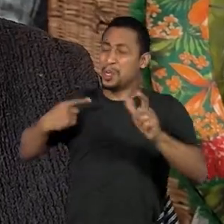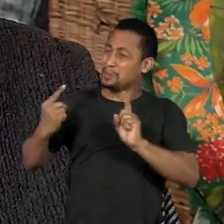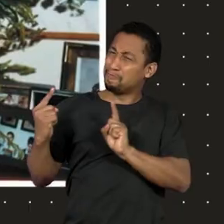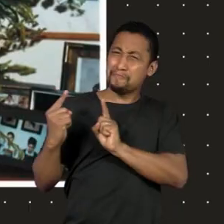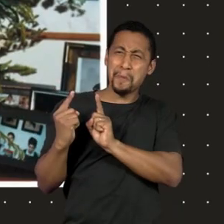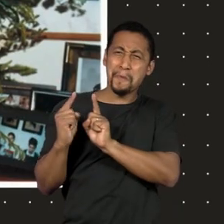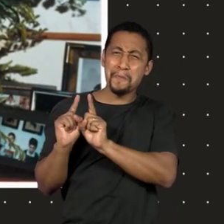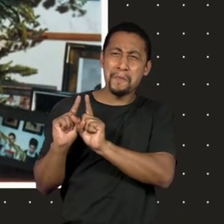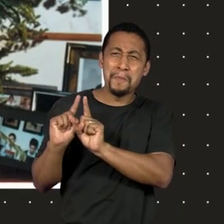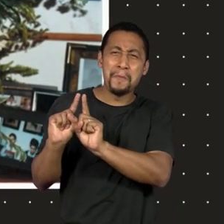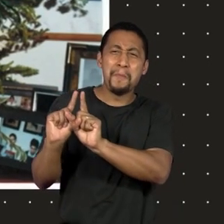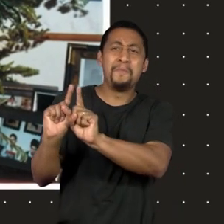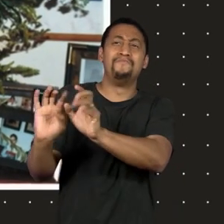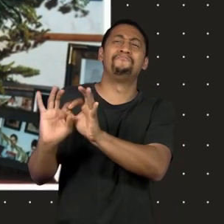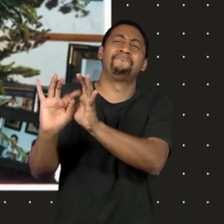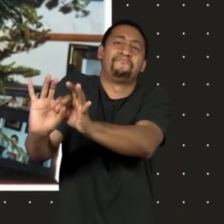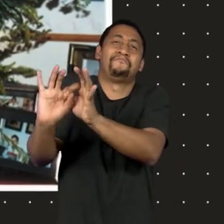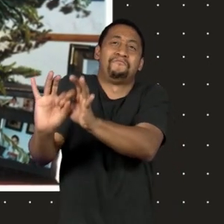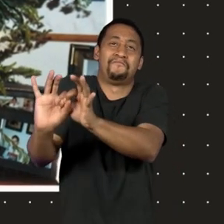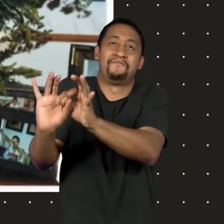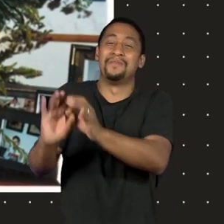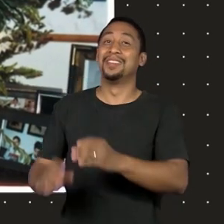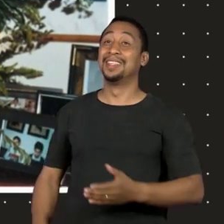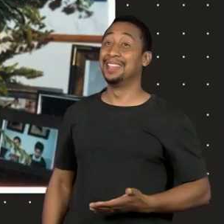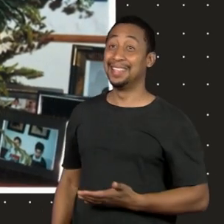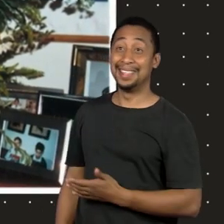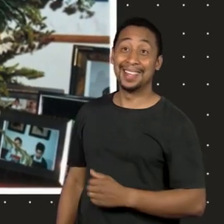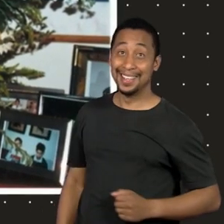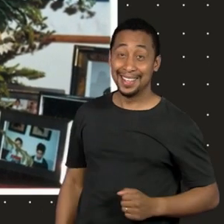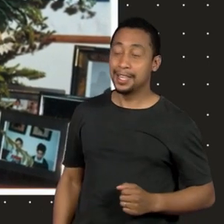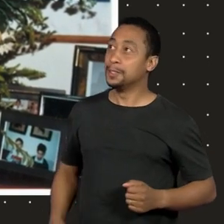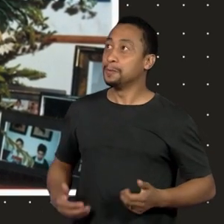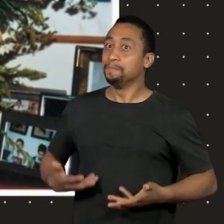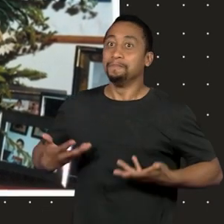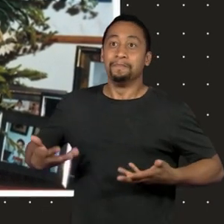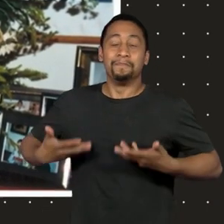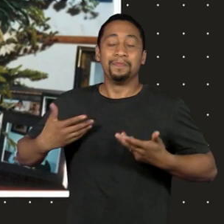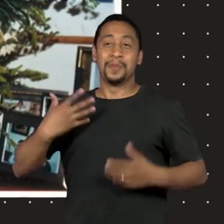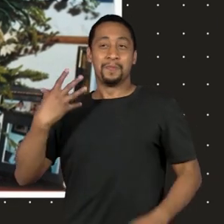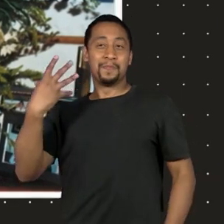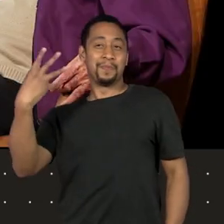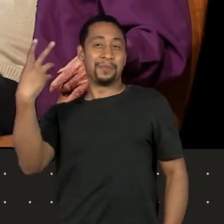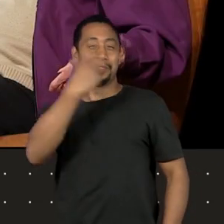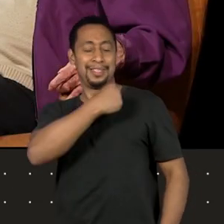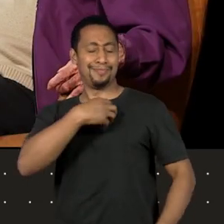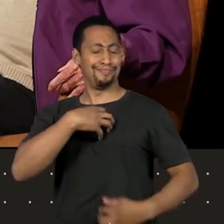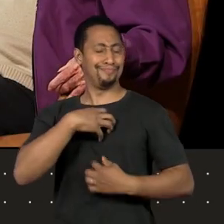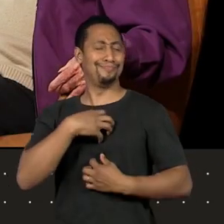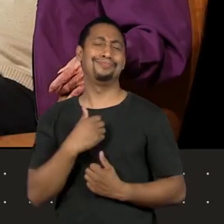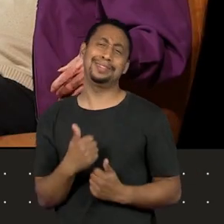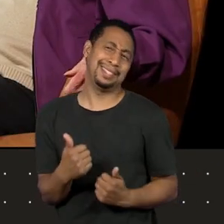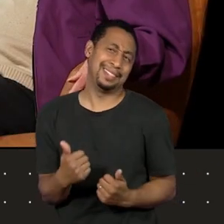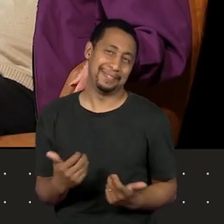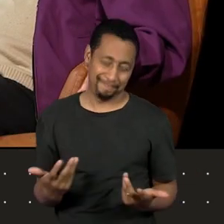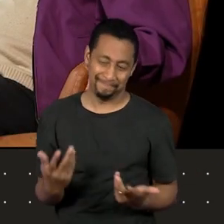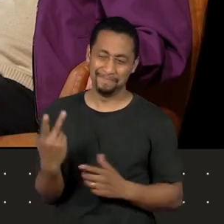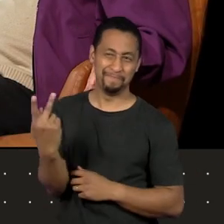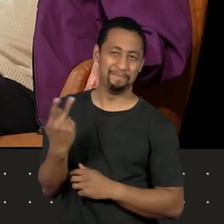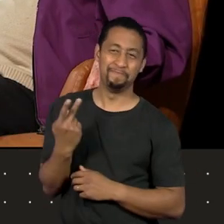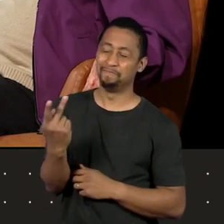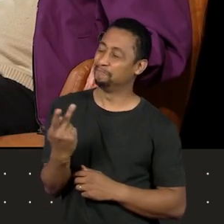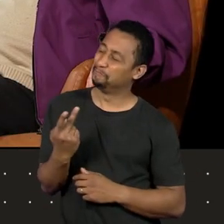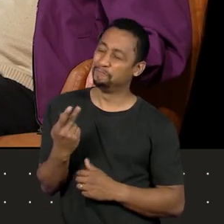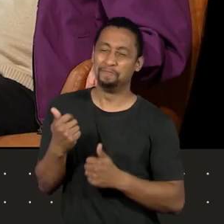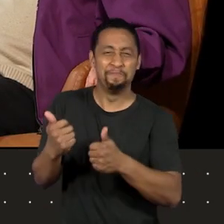dois. Envelhecendo bonitinhamente, mas com muita categoria. Muita